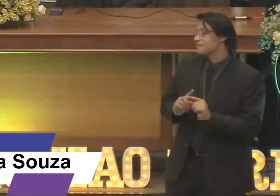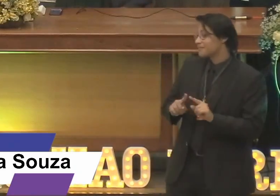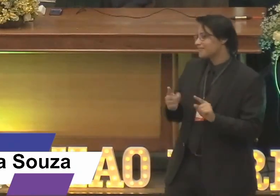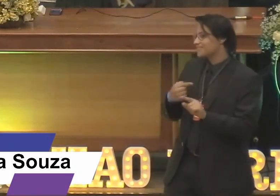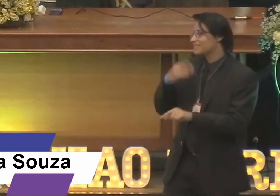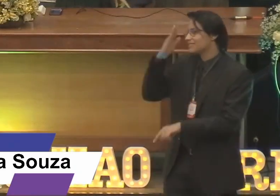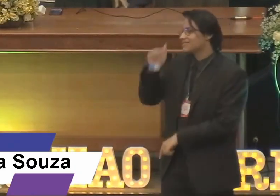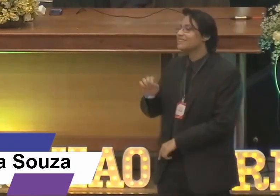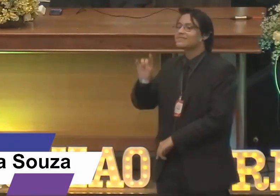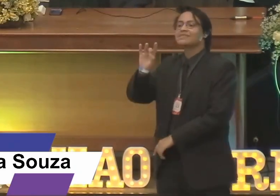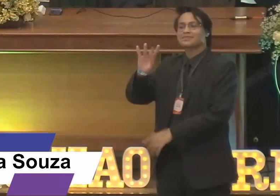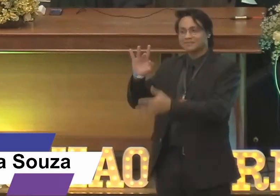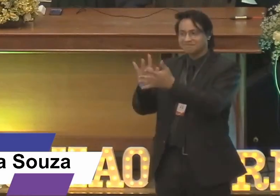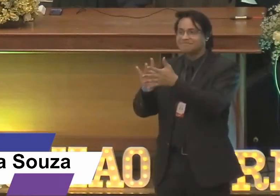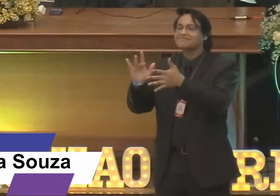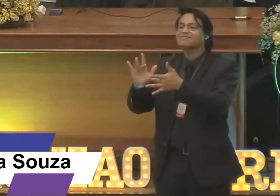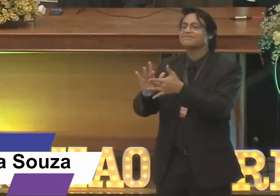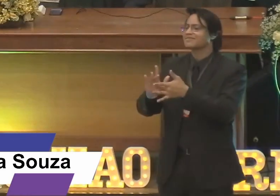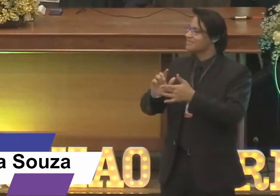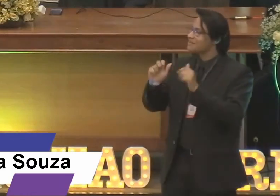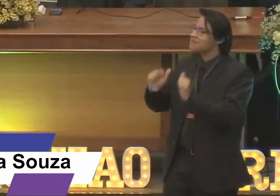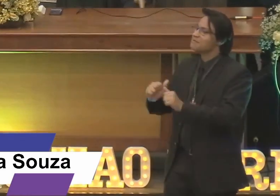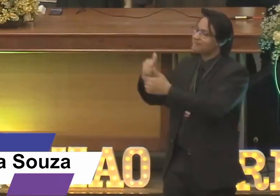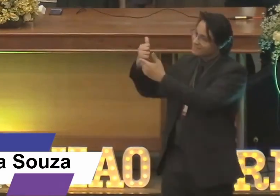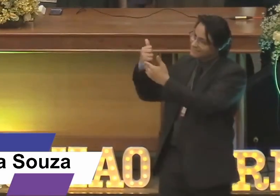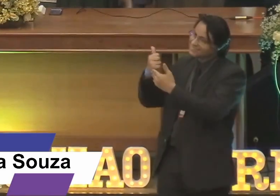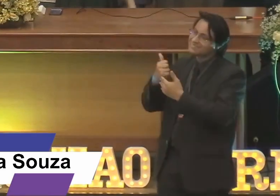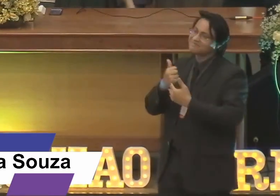só Jesus dará a